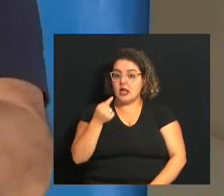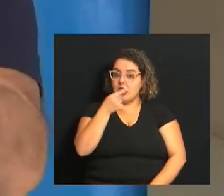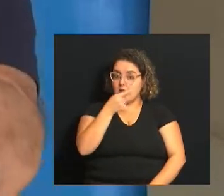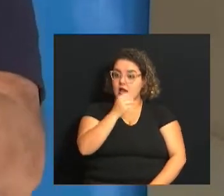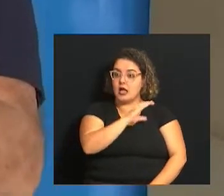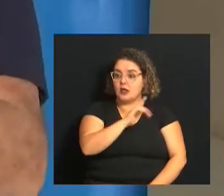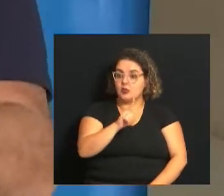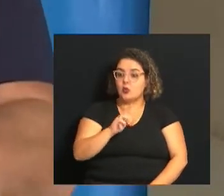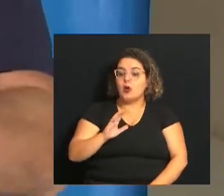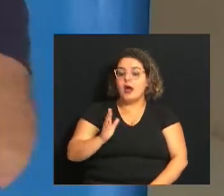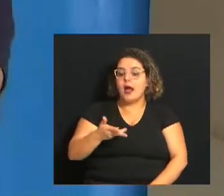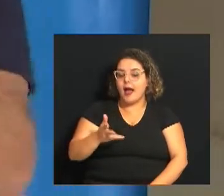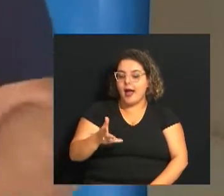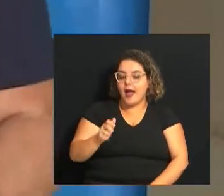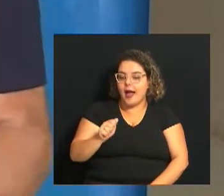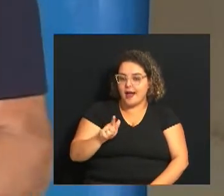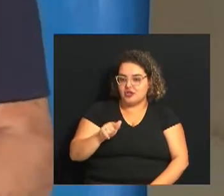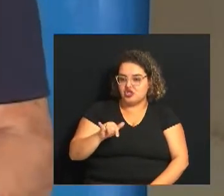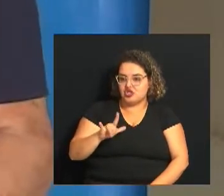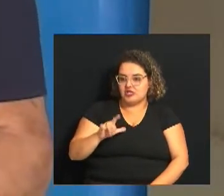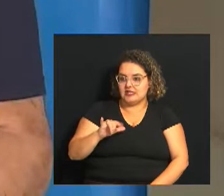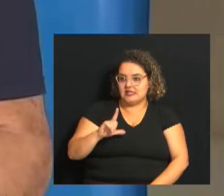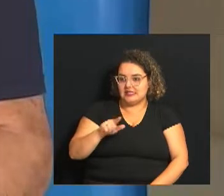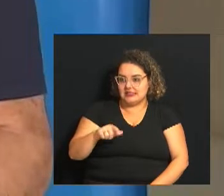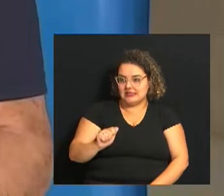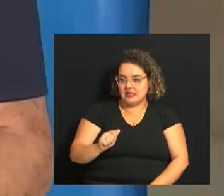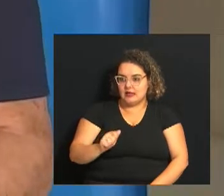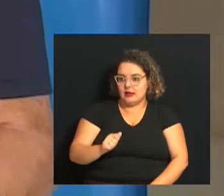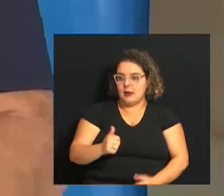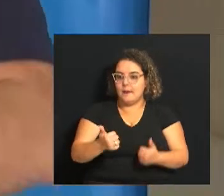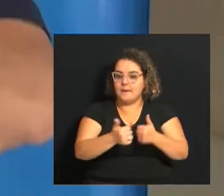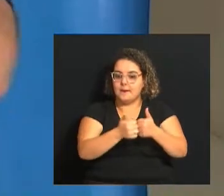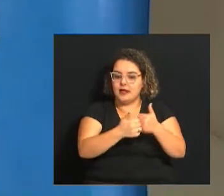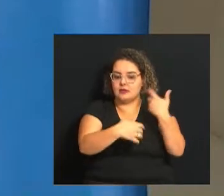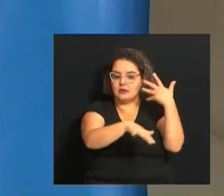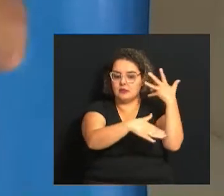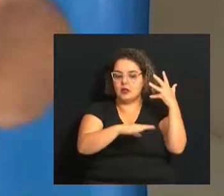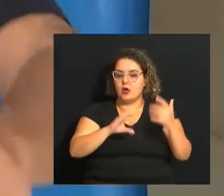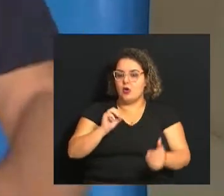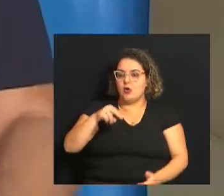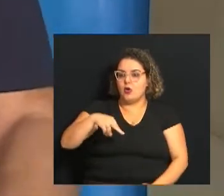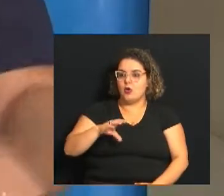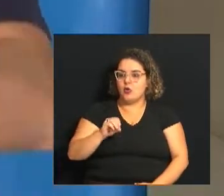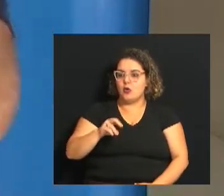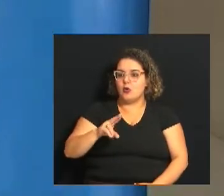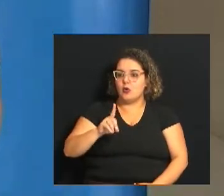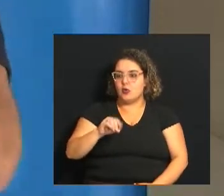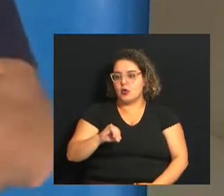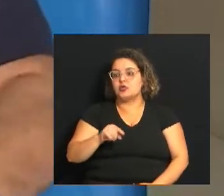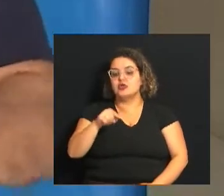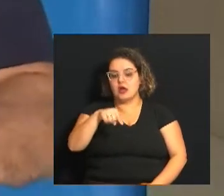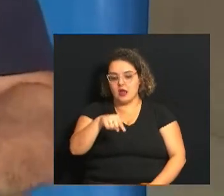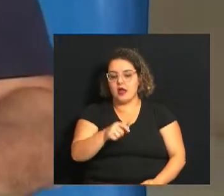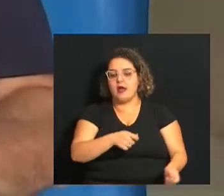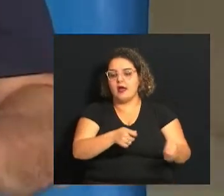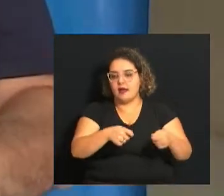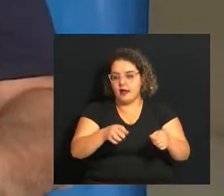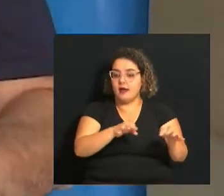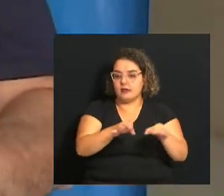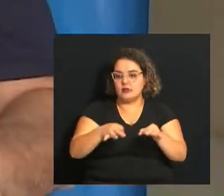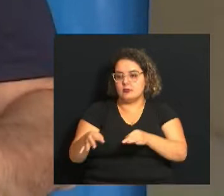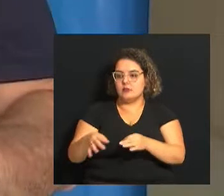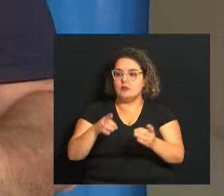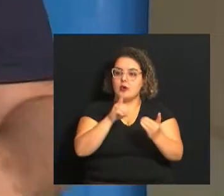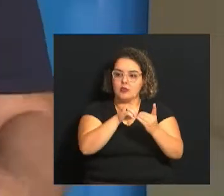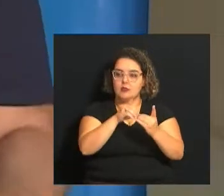Agiliza, no Campo Grande, bem pertinho da Praça da Concórdia. Então, essa é a nossa programação, além do nosso atendimento